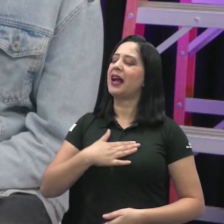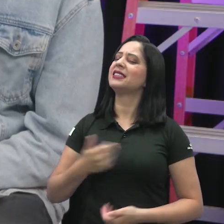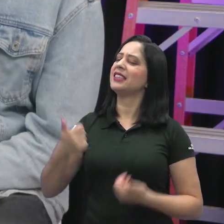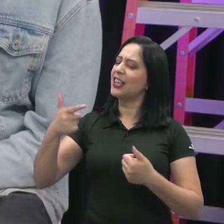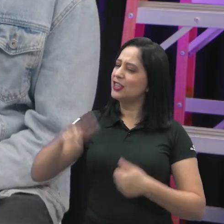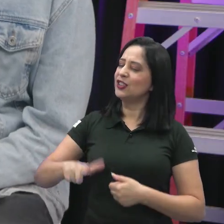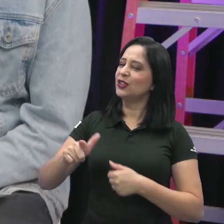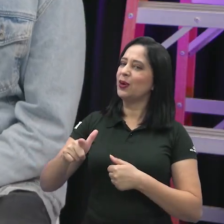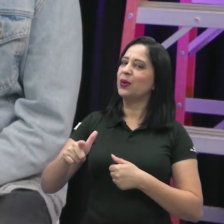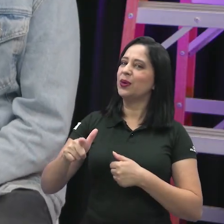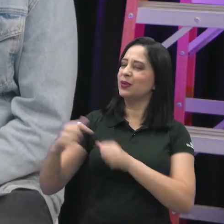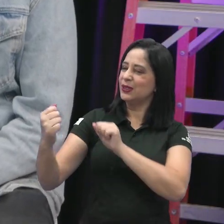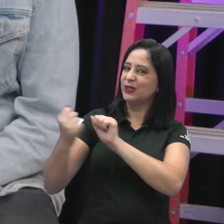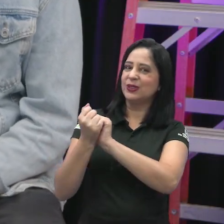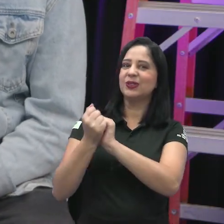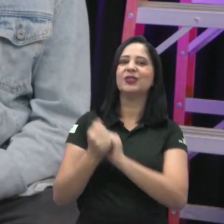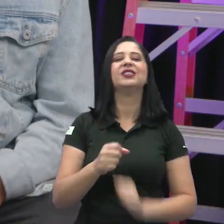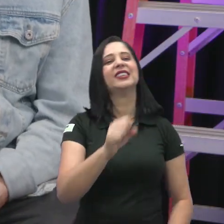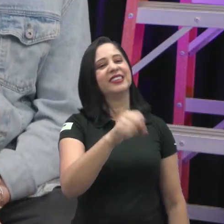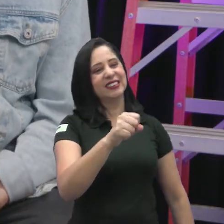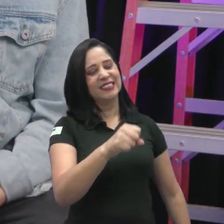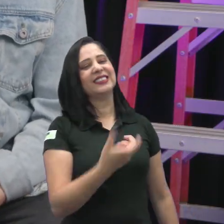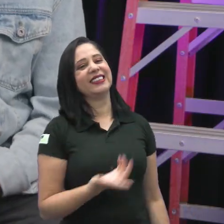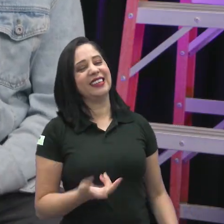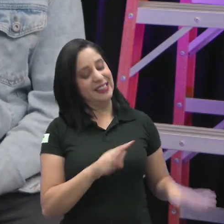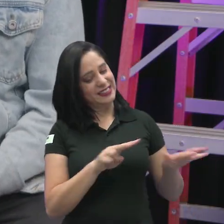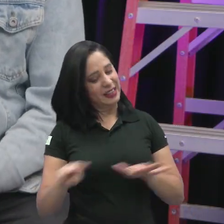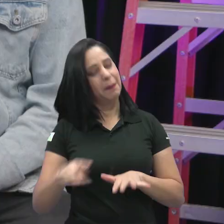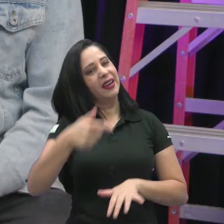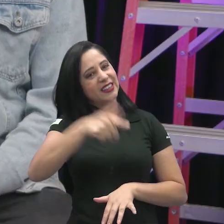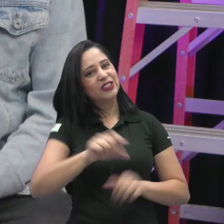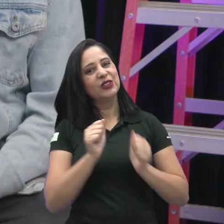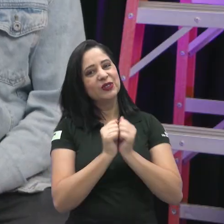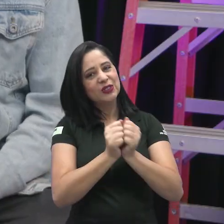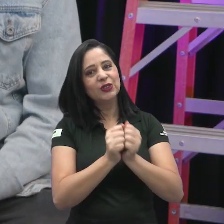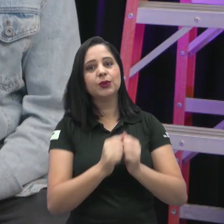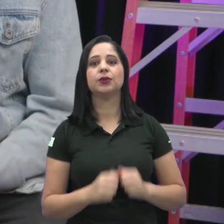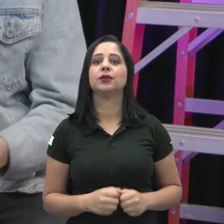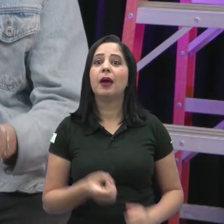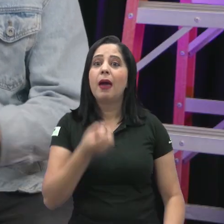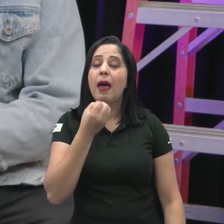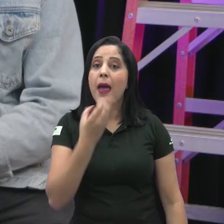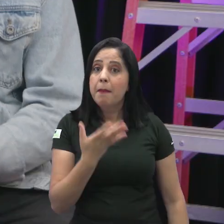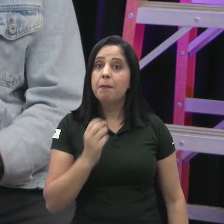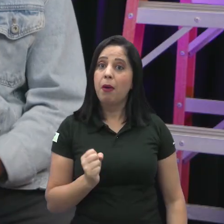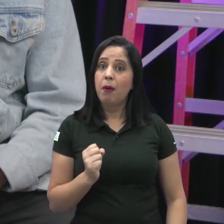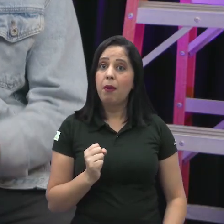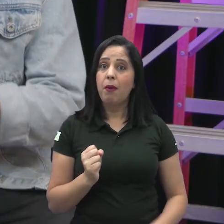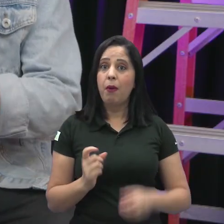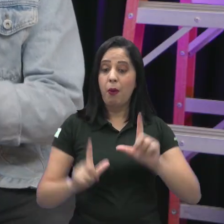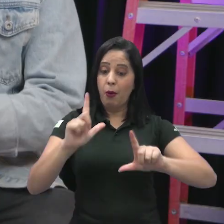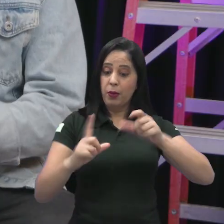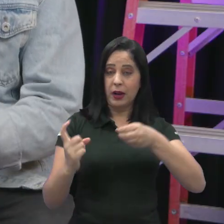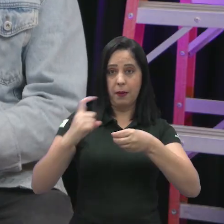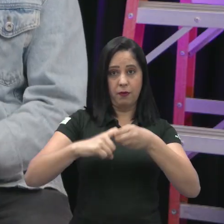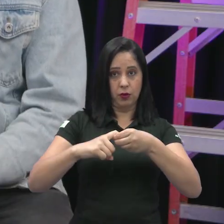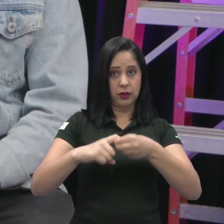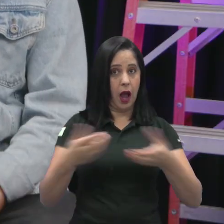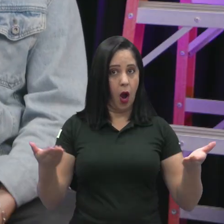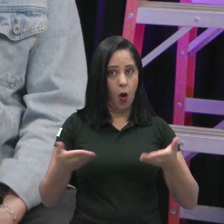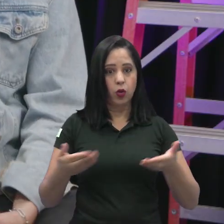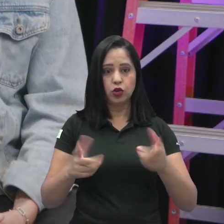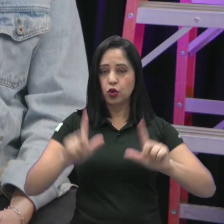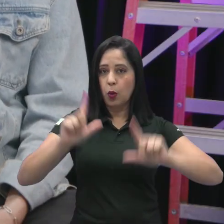de novo, outra vez aqui no nosso estúdio, mais uma semana. semana. E é muito bom estar de volta e o nosso Conexão Cultura de hoje está incrível, galera.